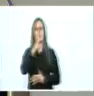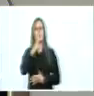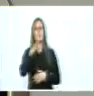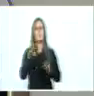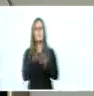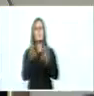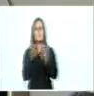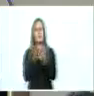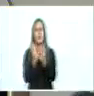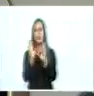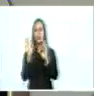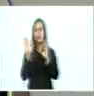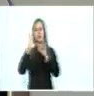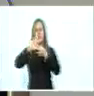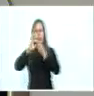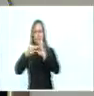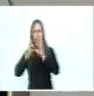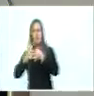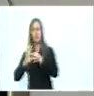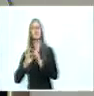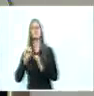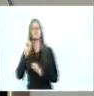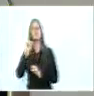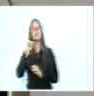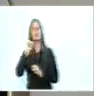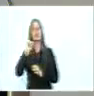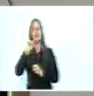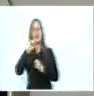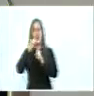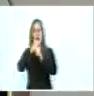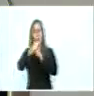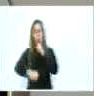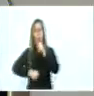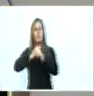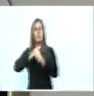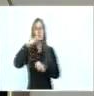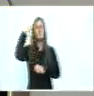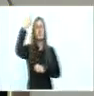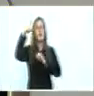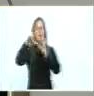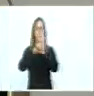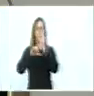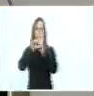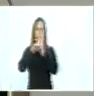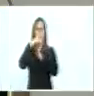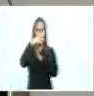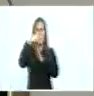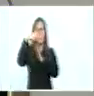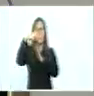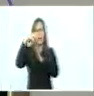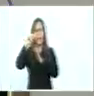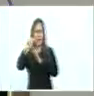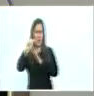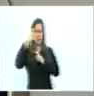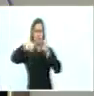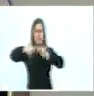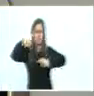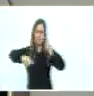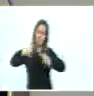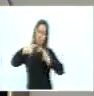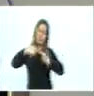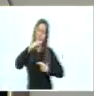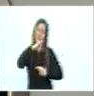principalmente dentro do contexto do fato de que, na próxima legislatura, o PPA vai ser discutido. Então, se a